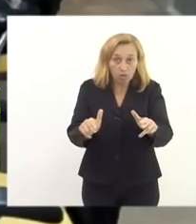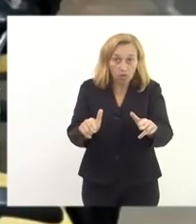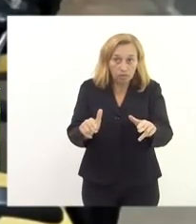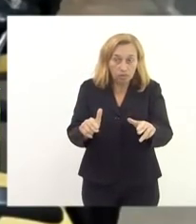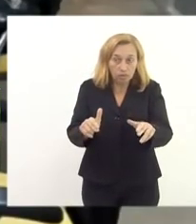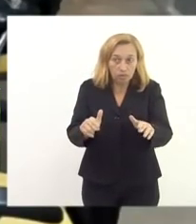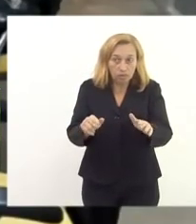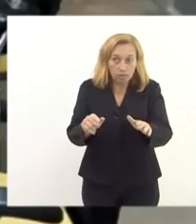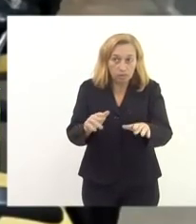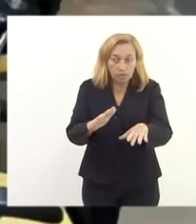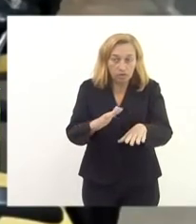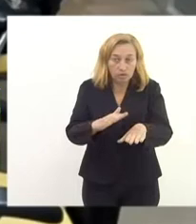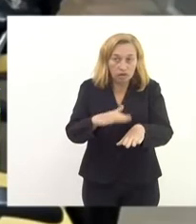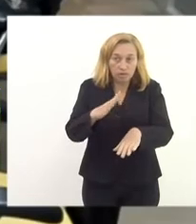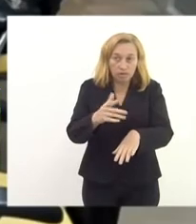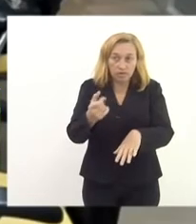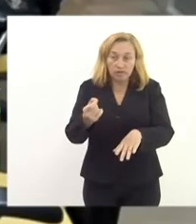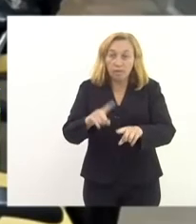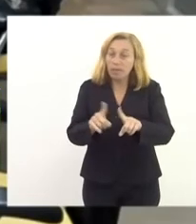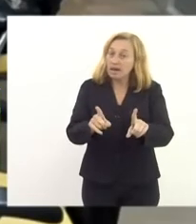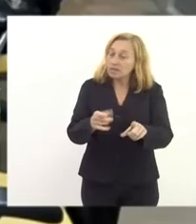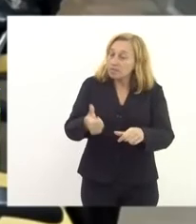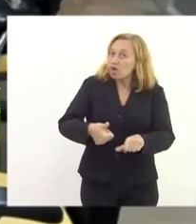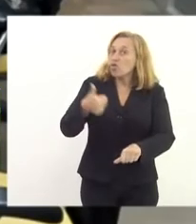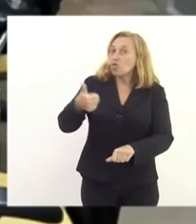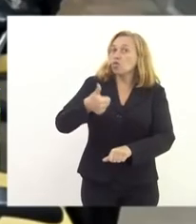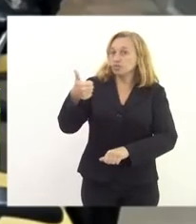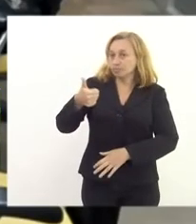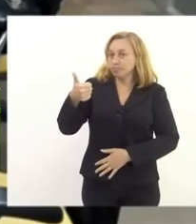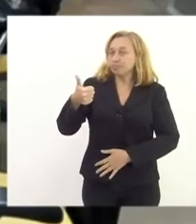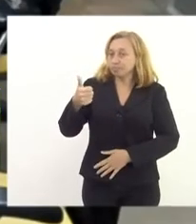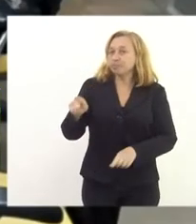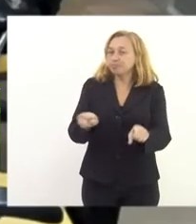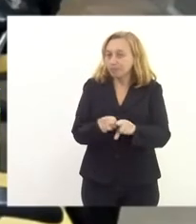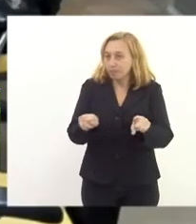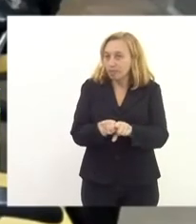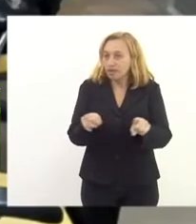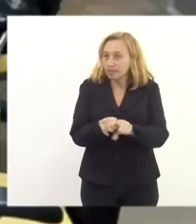ainda, mas a gente melhorou também, o que fez com que